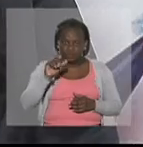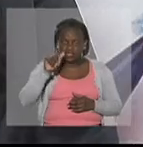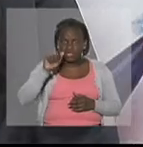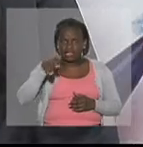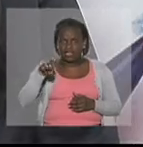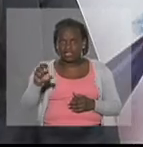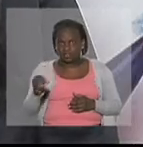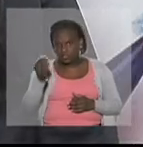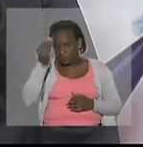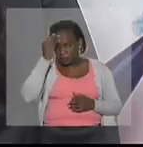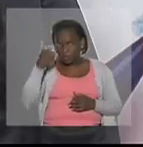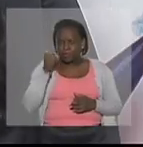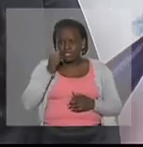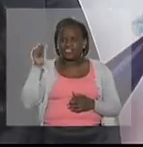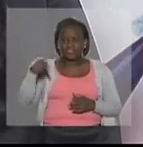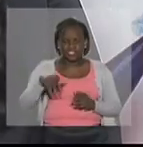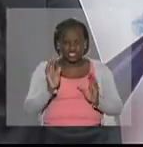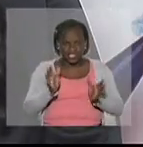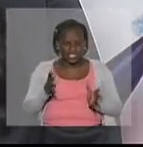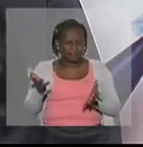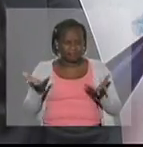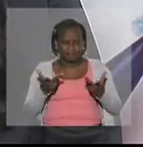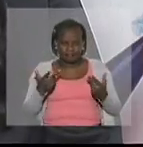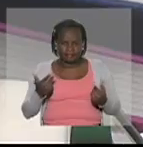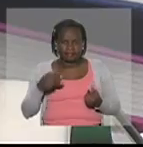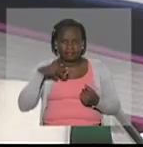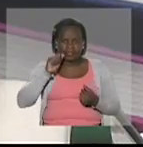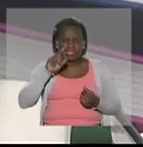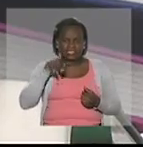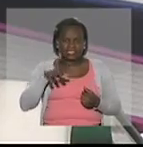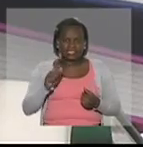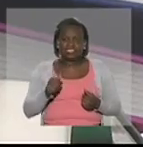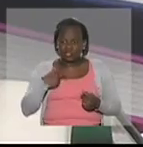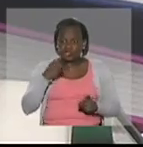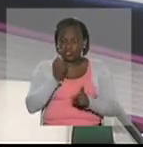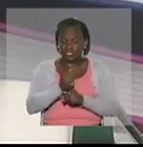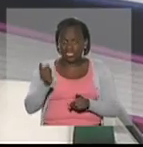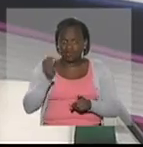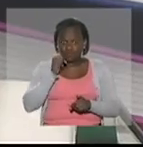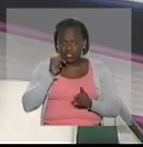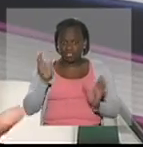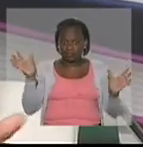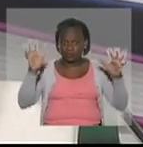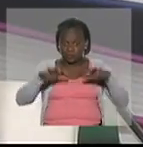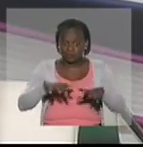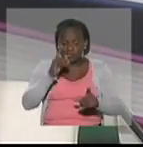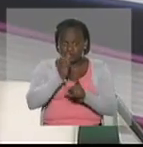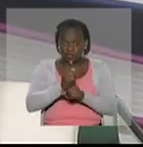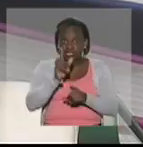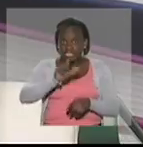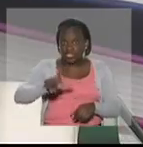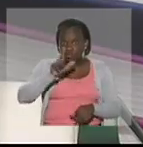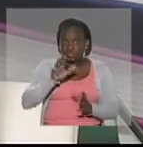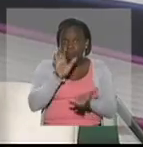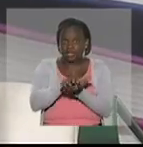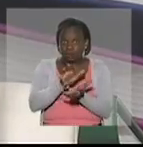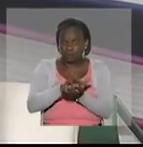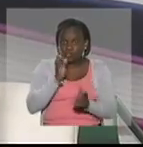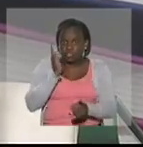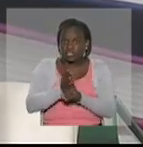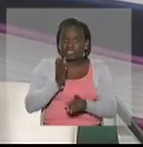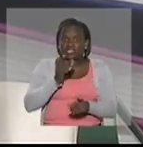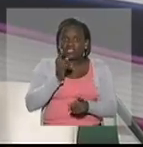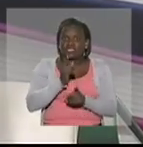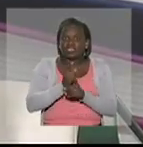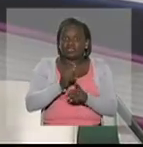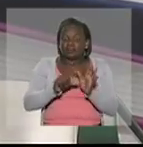esteve aqui no programa sério eu tive um encontro com ela num encontro de literaturas em Pernambuco eu conheci pela